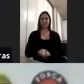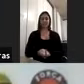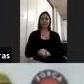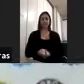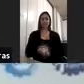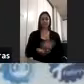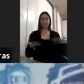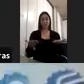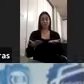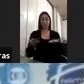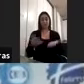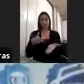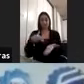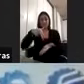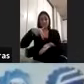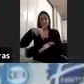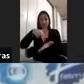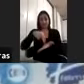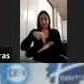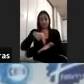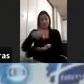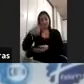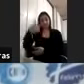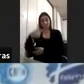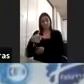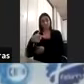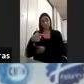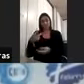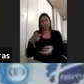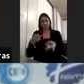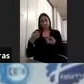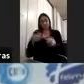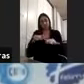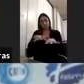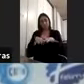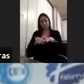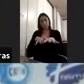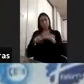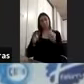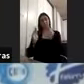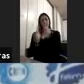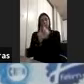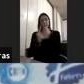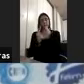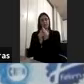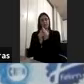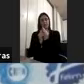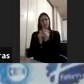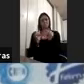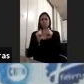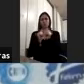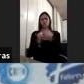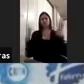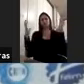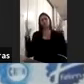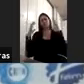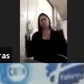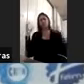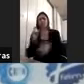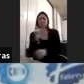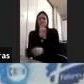aqui vivendo a greve da Renault, enfrentando a chuva e o frio. Mas antes de a gente entrar no nosso assunto